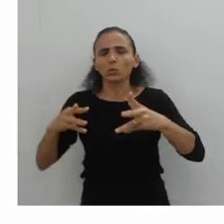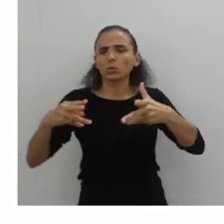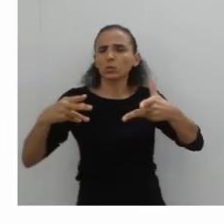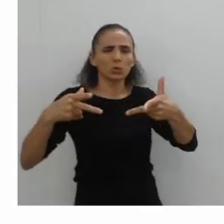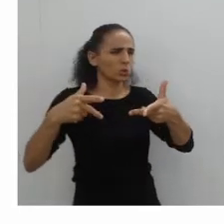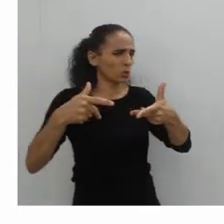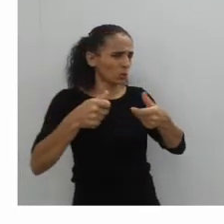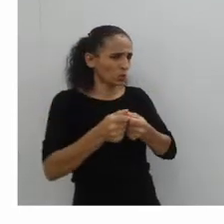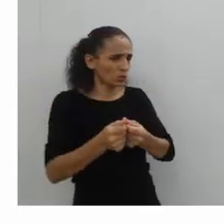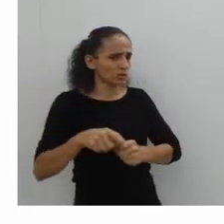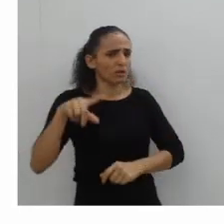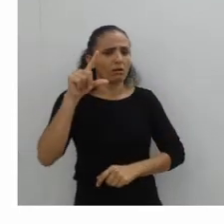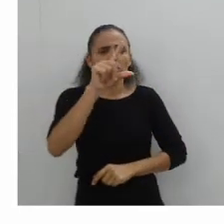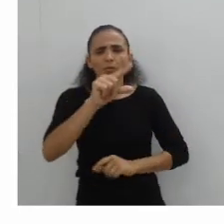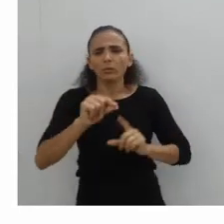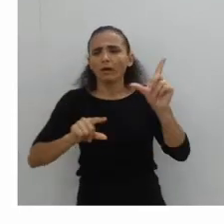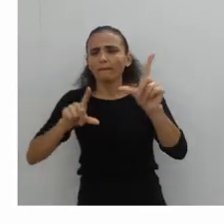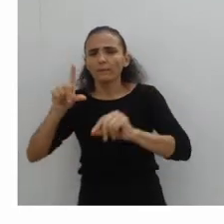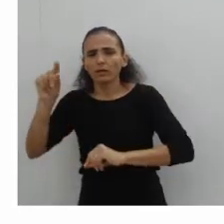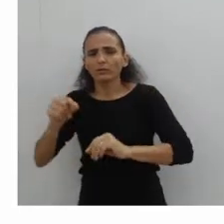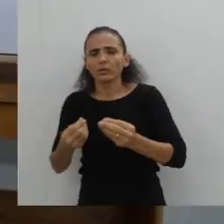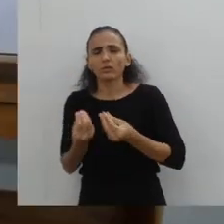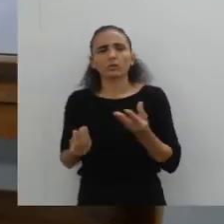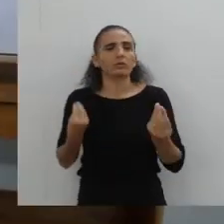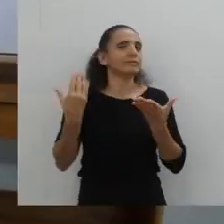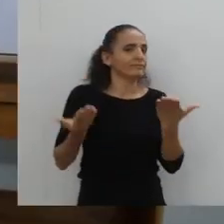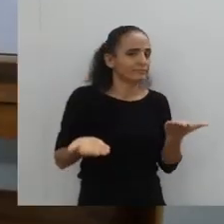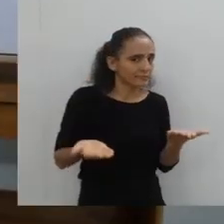seja, instituições, pode voltar aqui para mim,